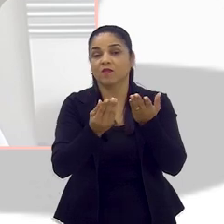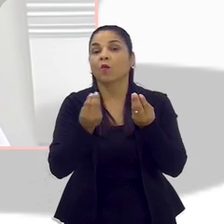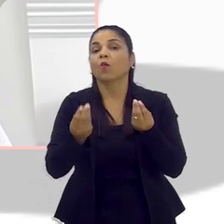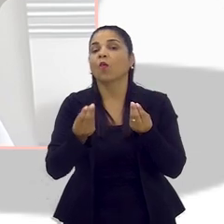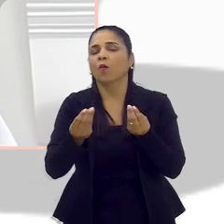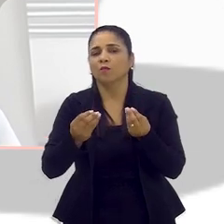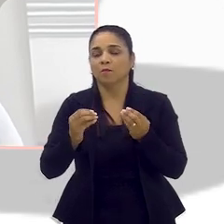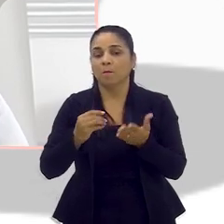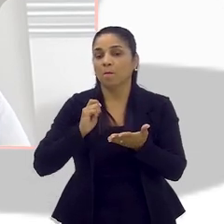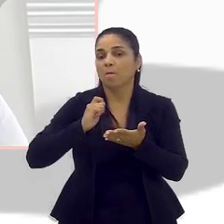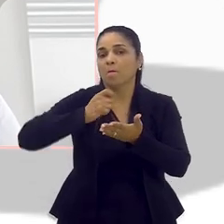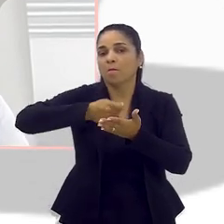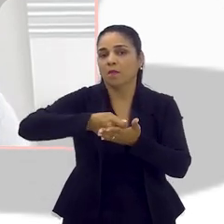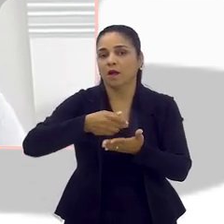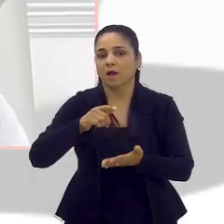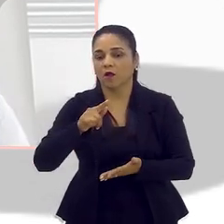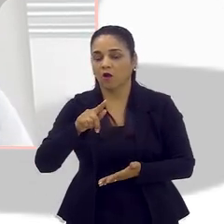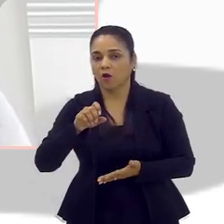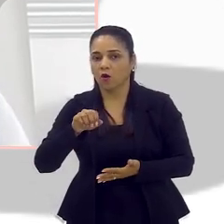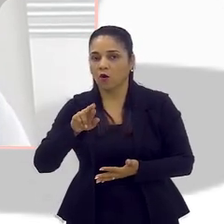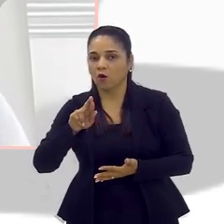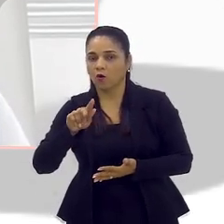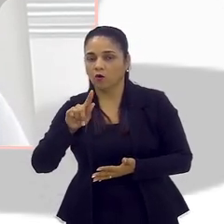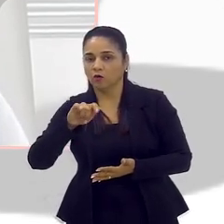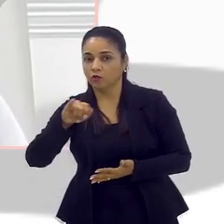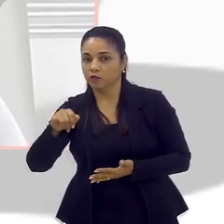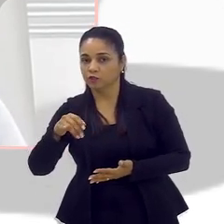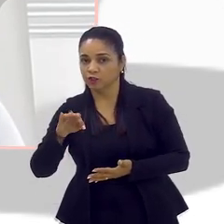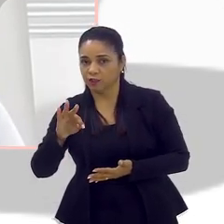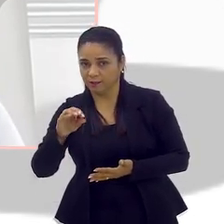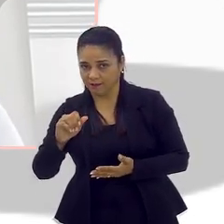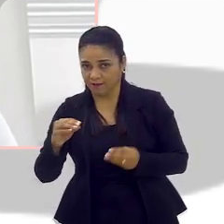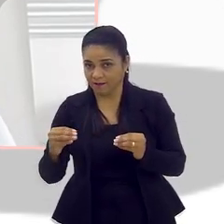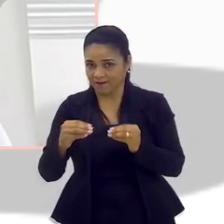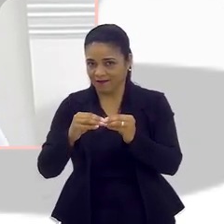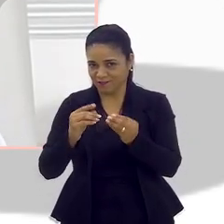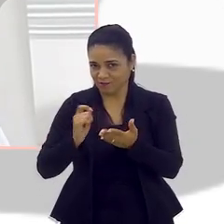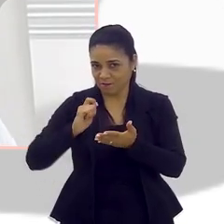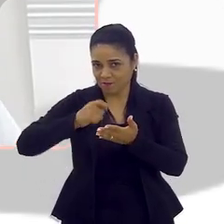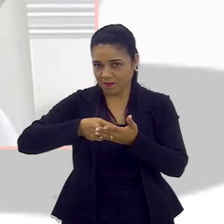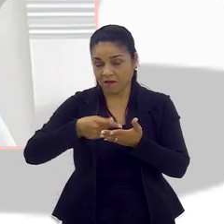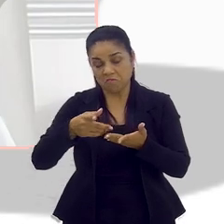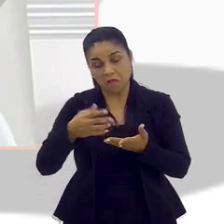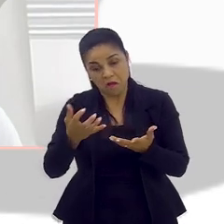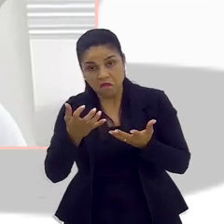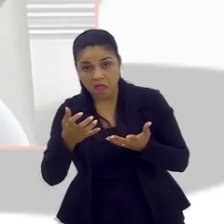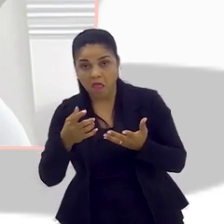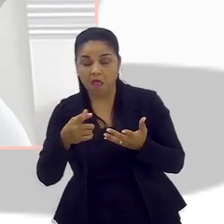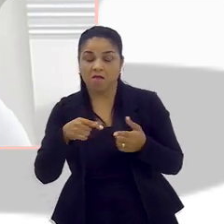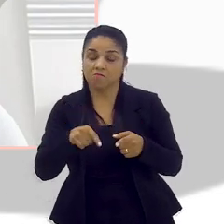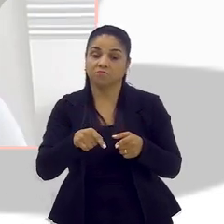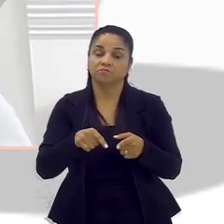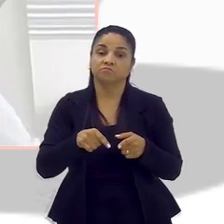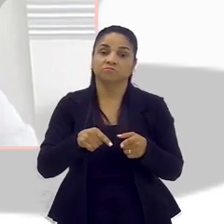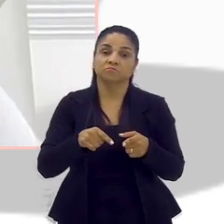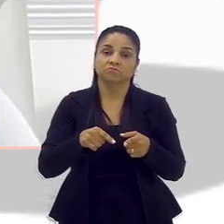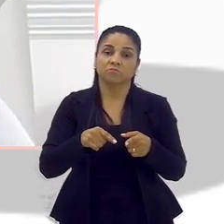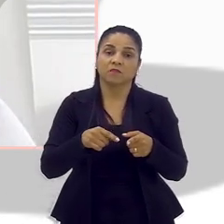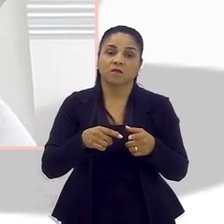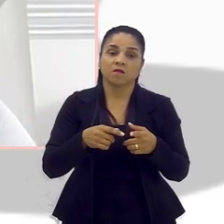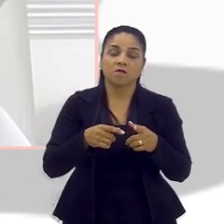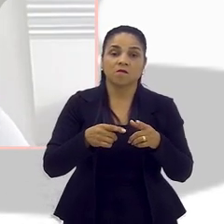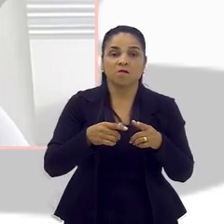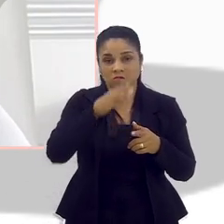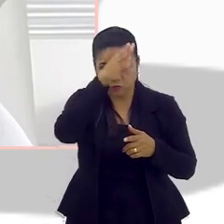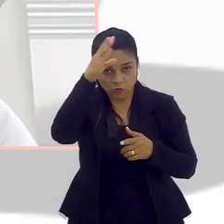deputado? Então, no caso do consumidor disser que ele quer que vá e também do entregador disser se ele está apto